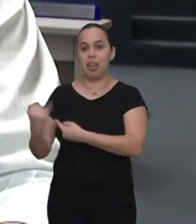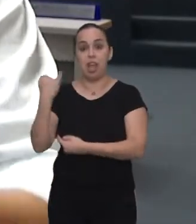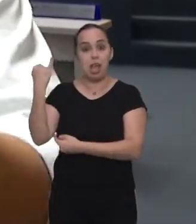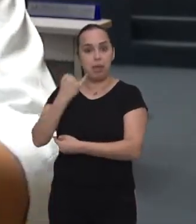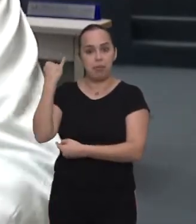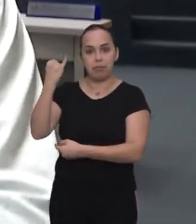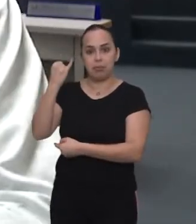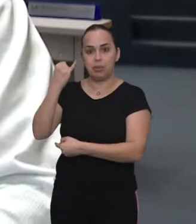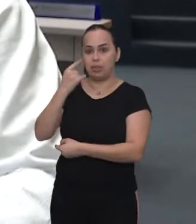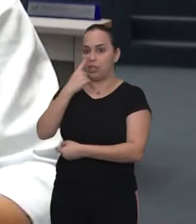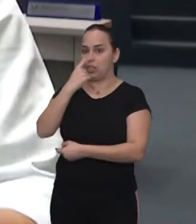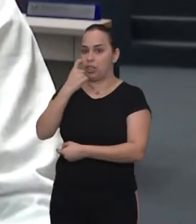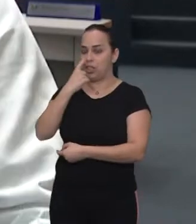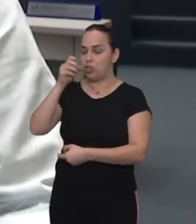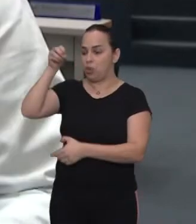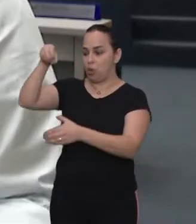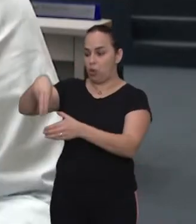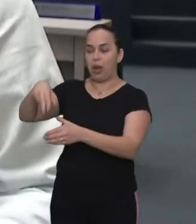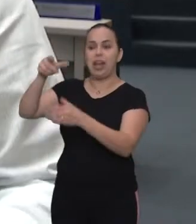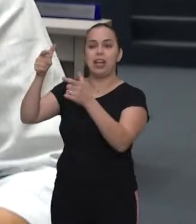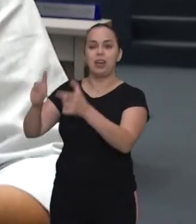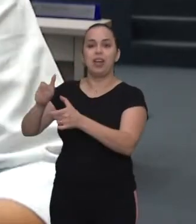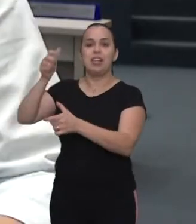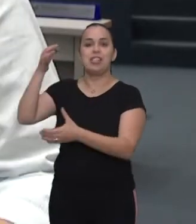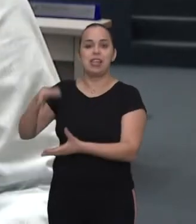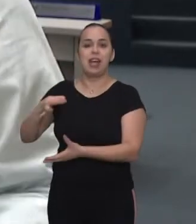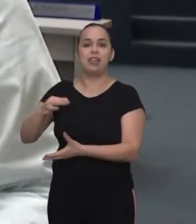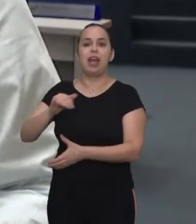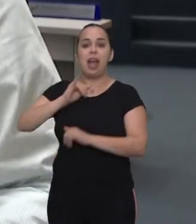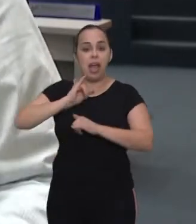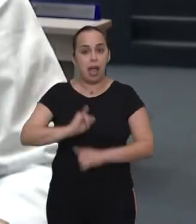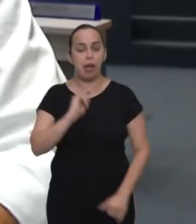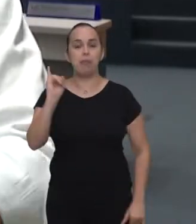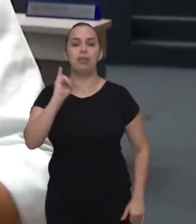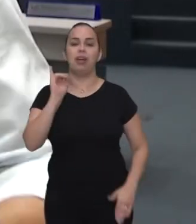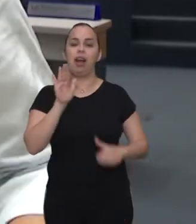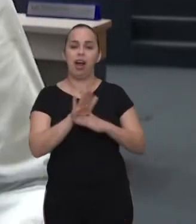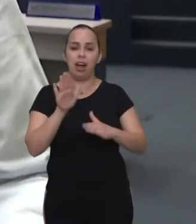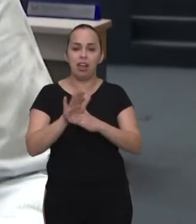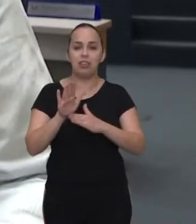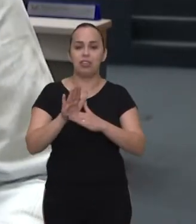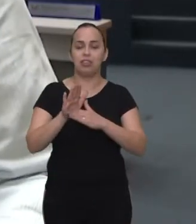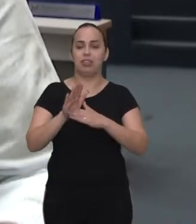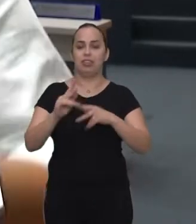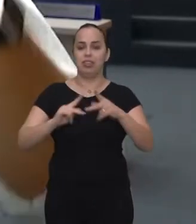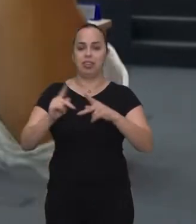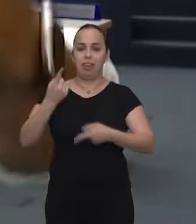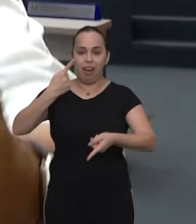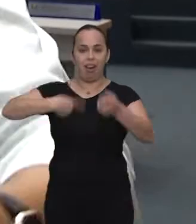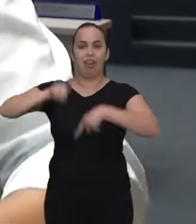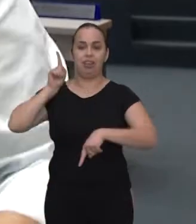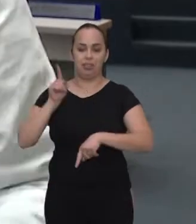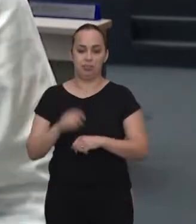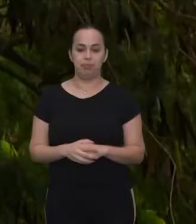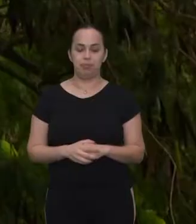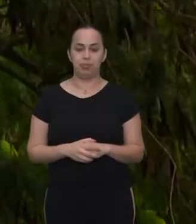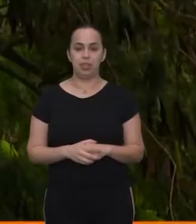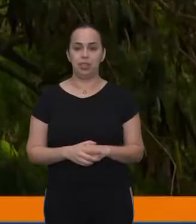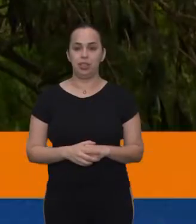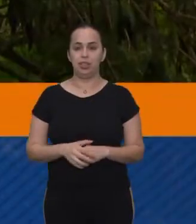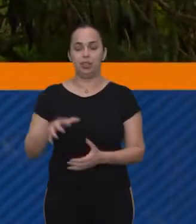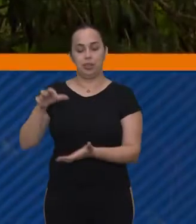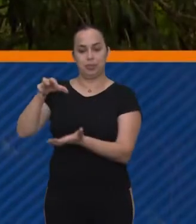mostrando a importância do descarte correto Eu acho que isso daí vai ajudar muito a cidade EA dar um passo